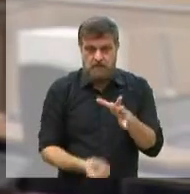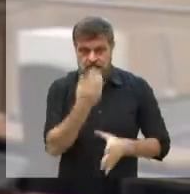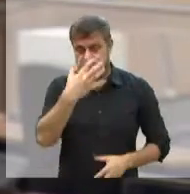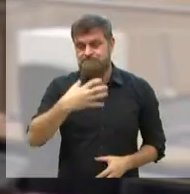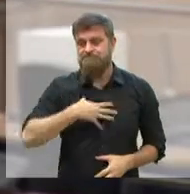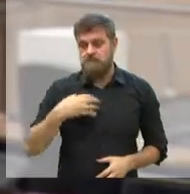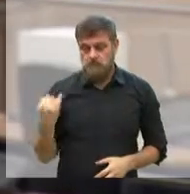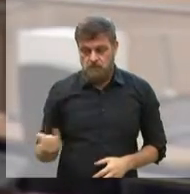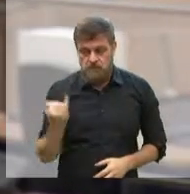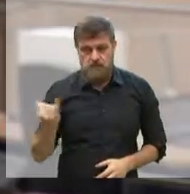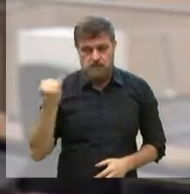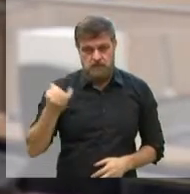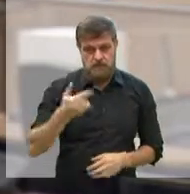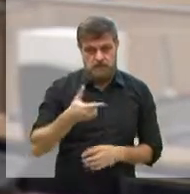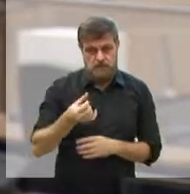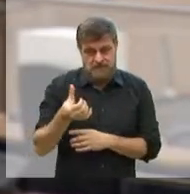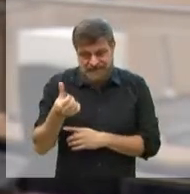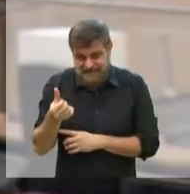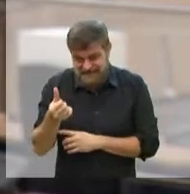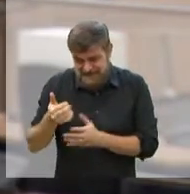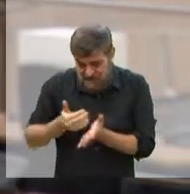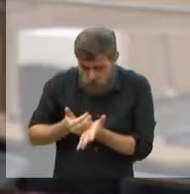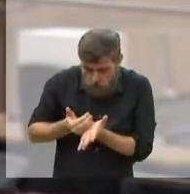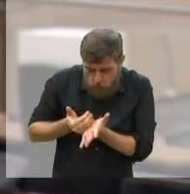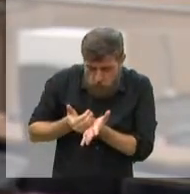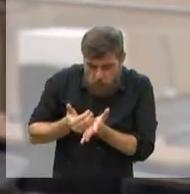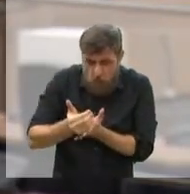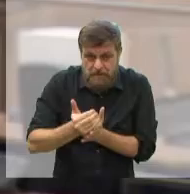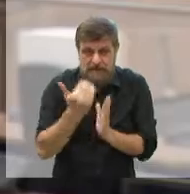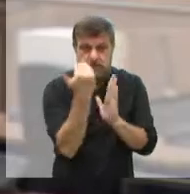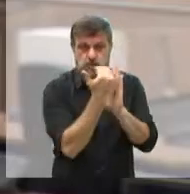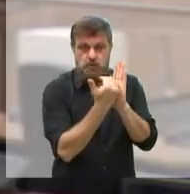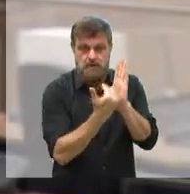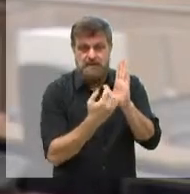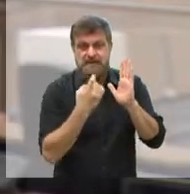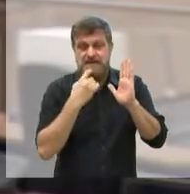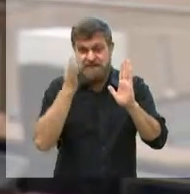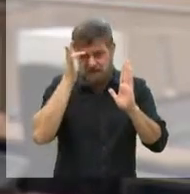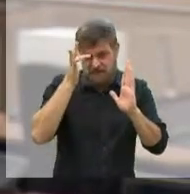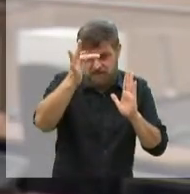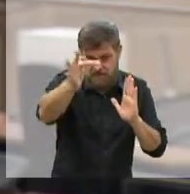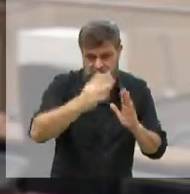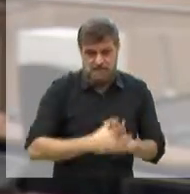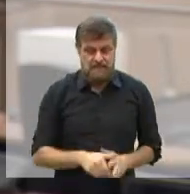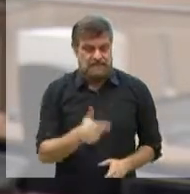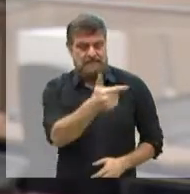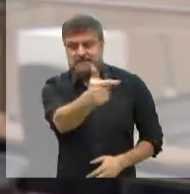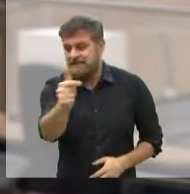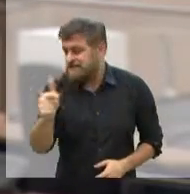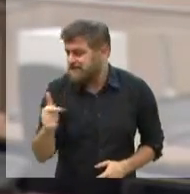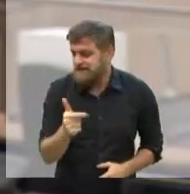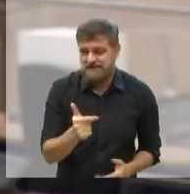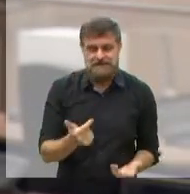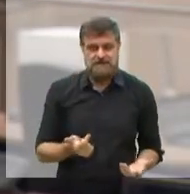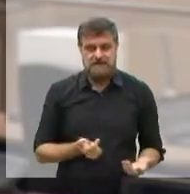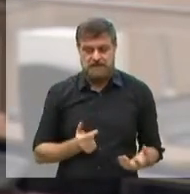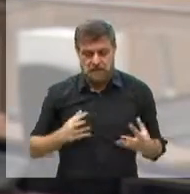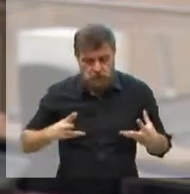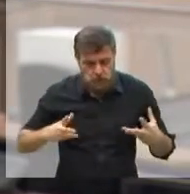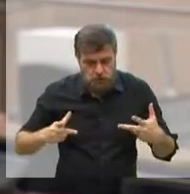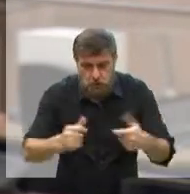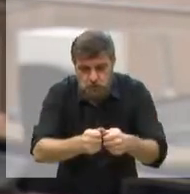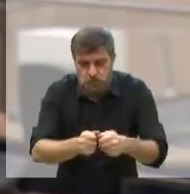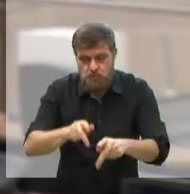para a cidade de 2006, que era um dos primeiros planos diretores, mas não contemplou de forma nenhuma